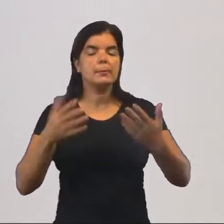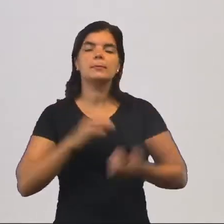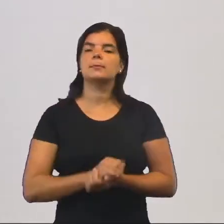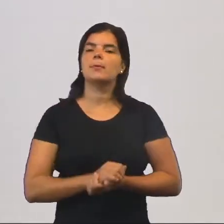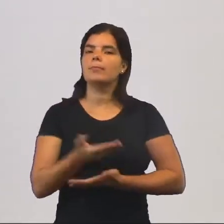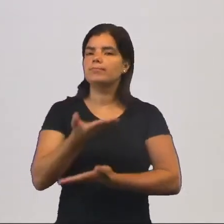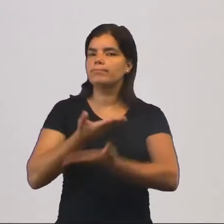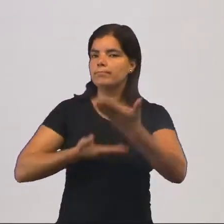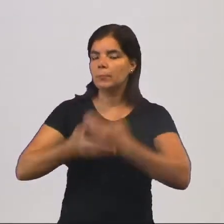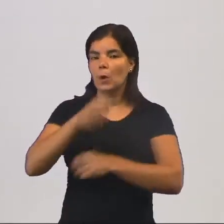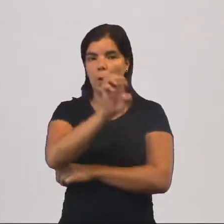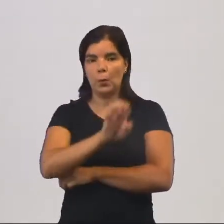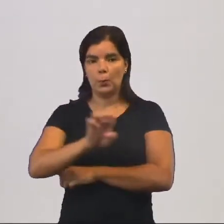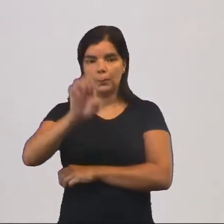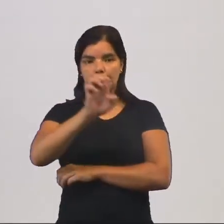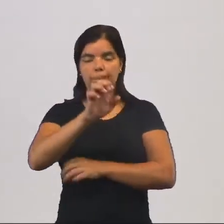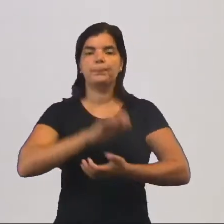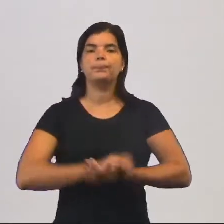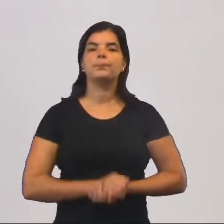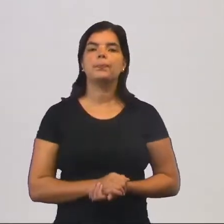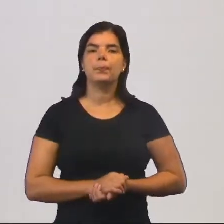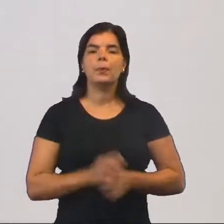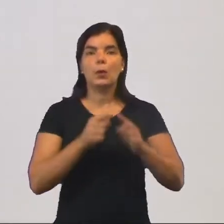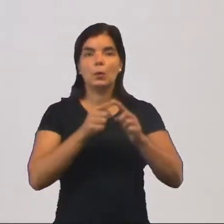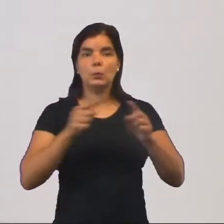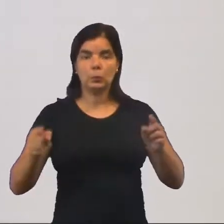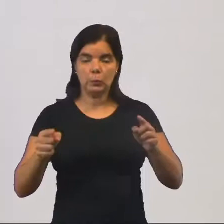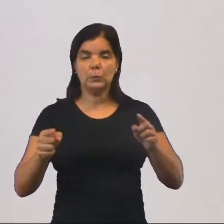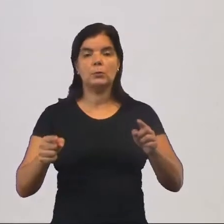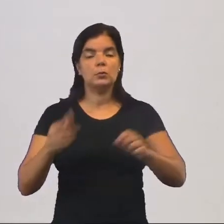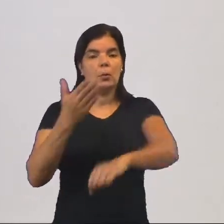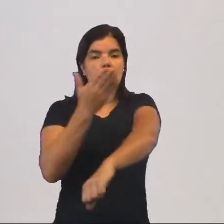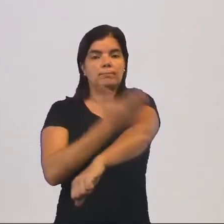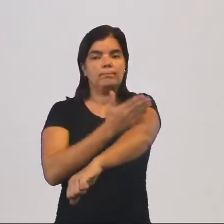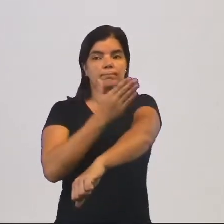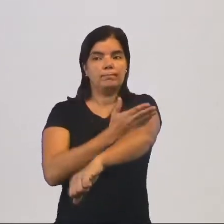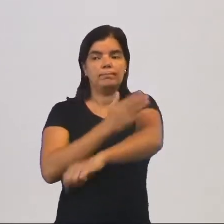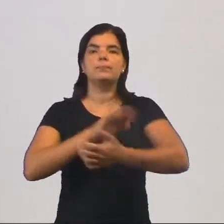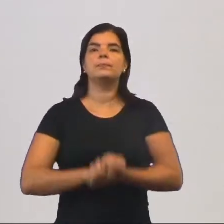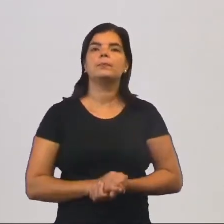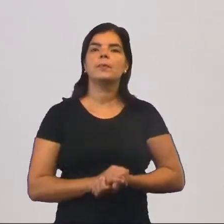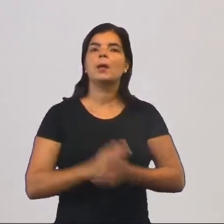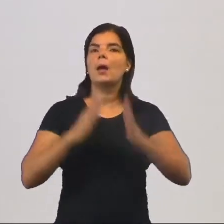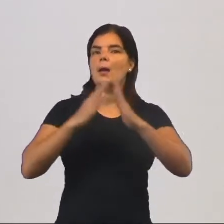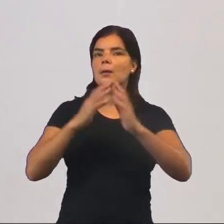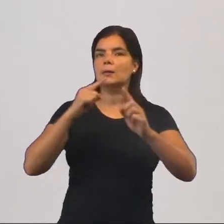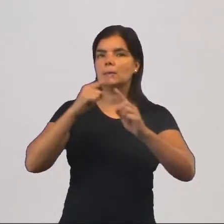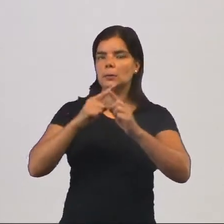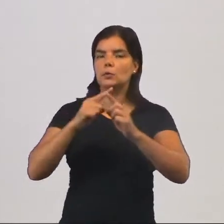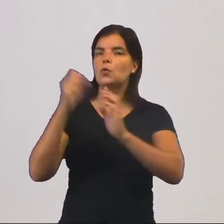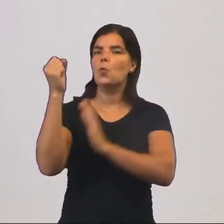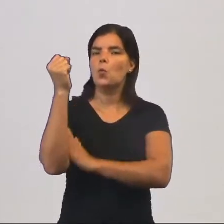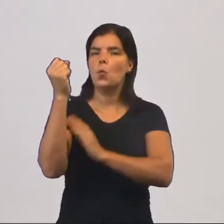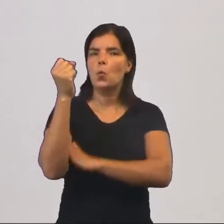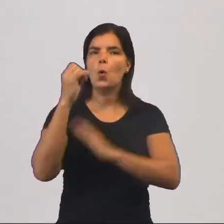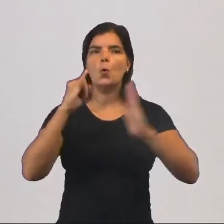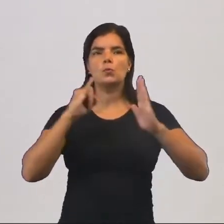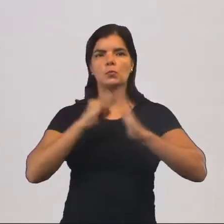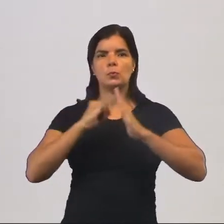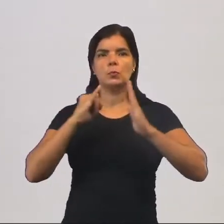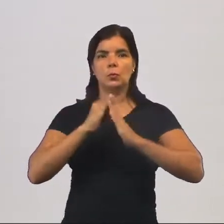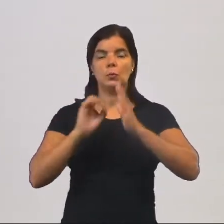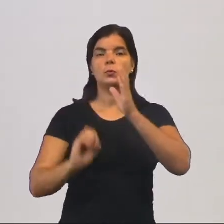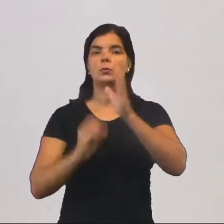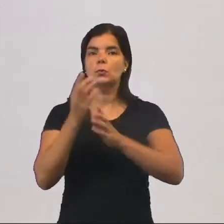é em relação à Europa. Durante a Idade Média, a Igreja Católica ela foi se fortalecendo como uma